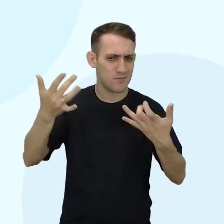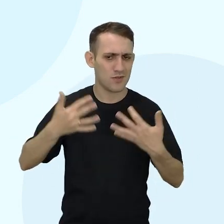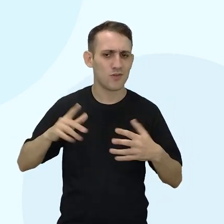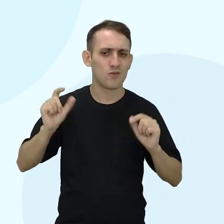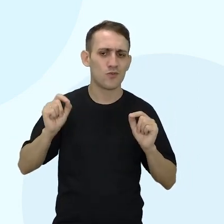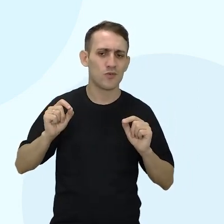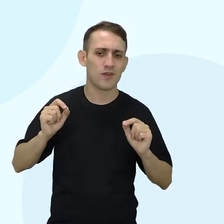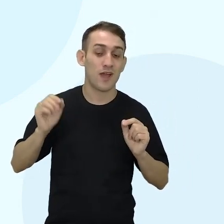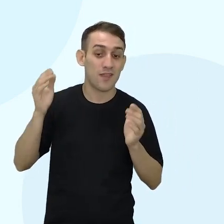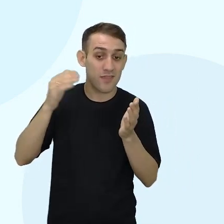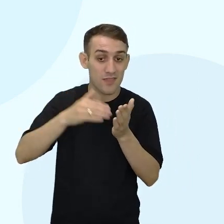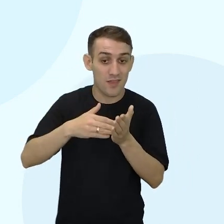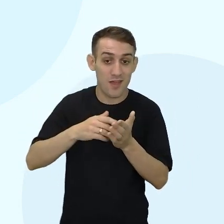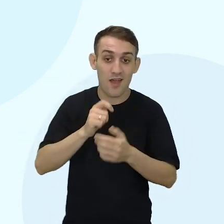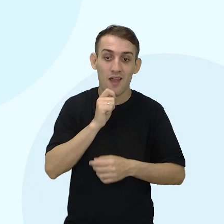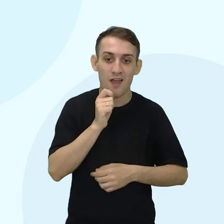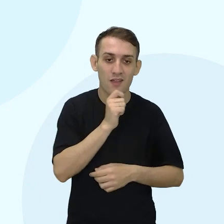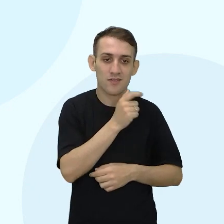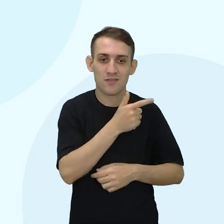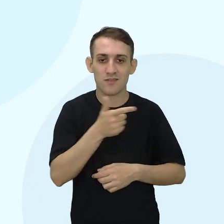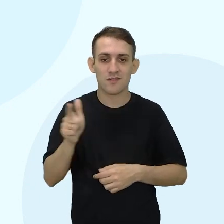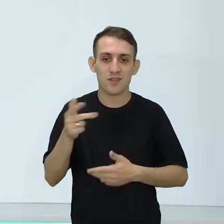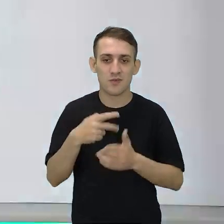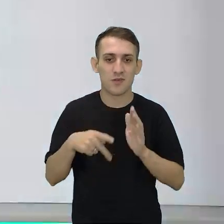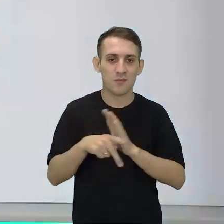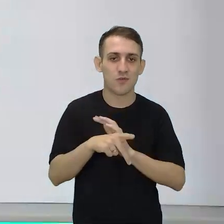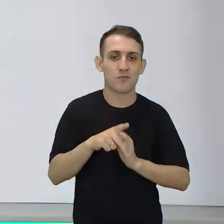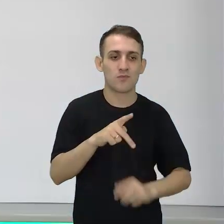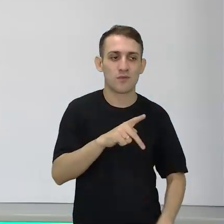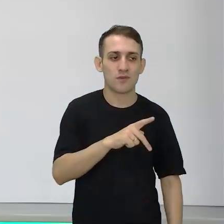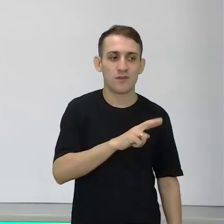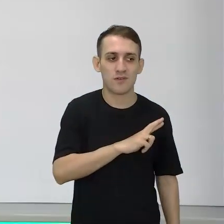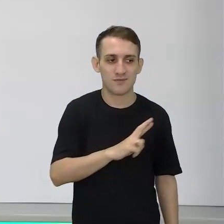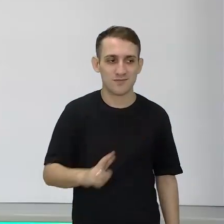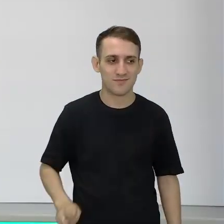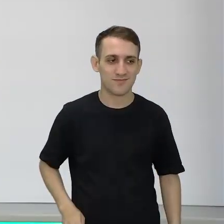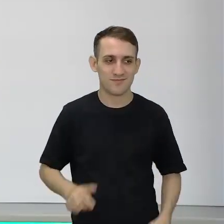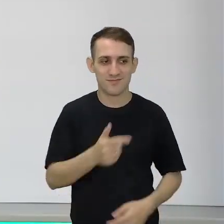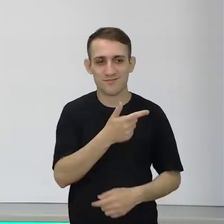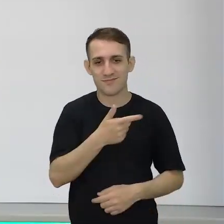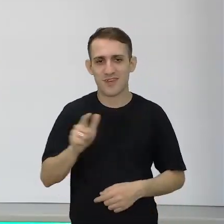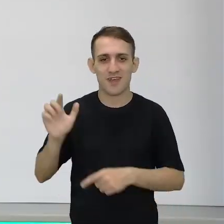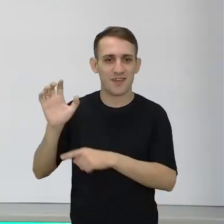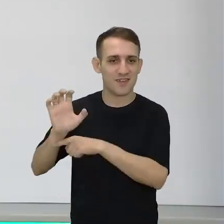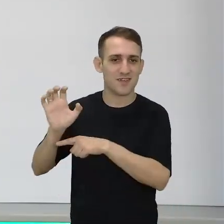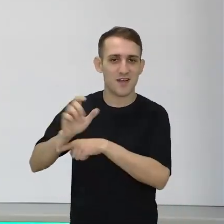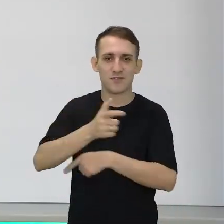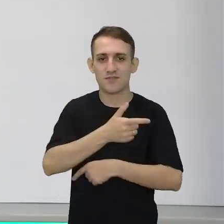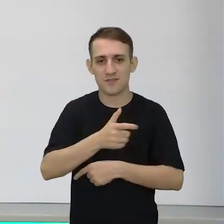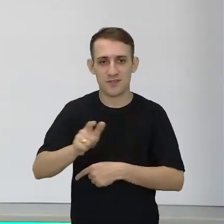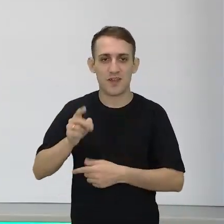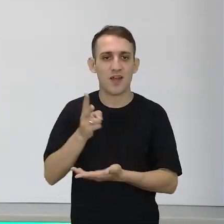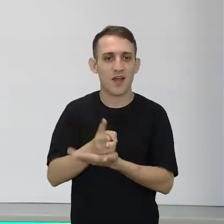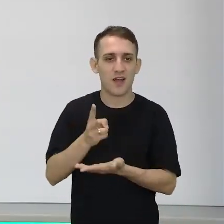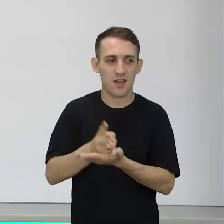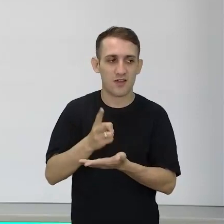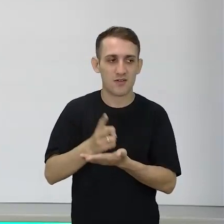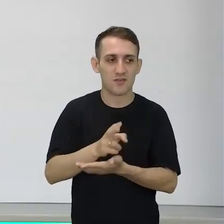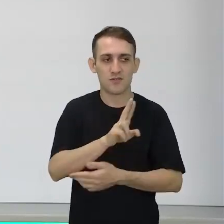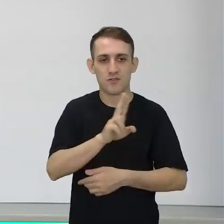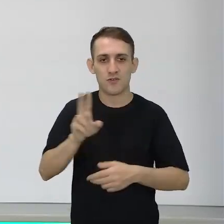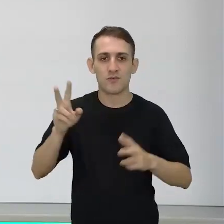até então não teve aí a proclamação da República. Então, ainda não existe estados, continua sendo